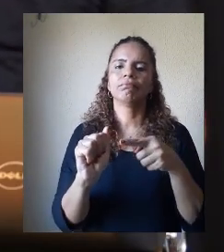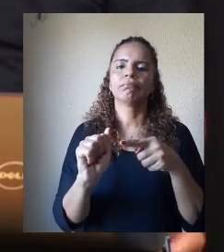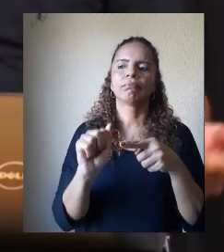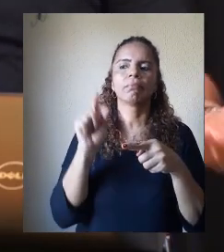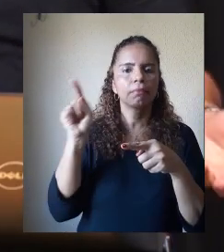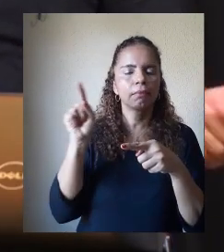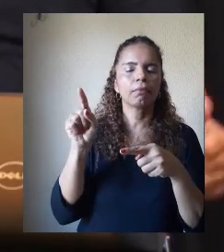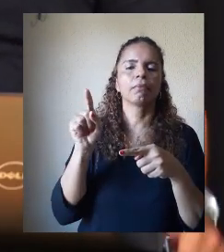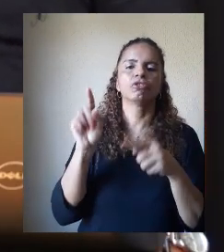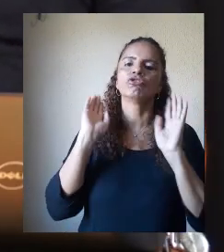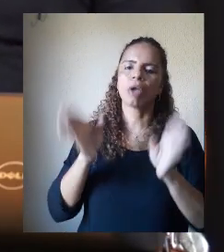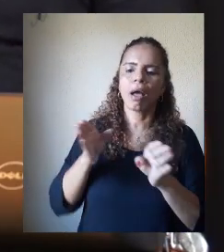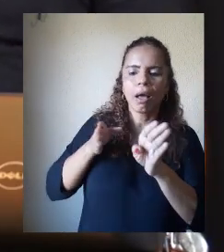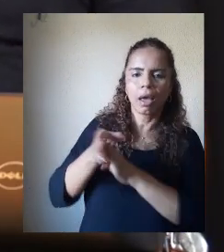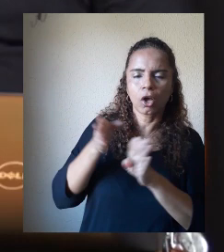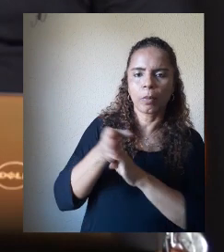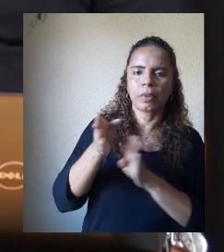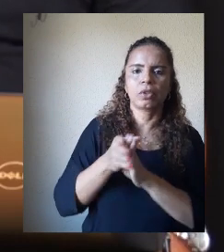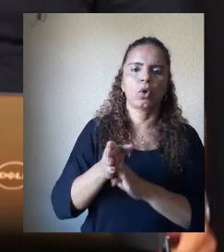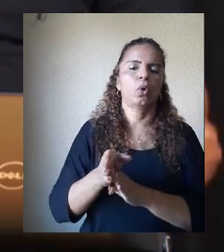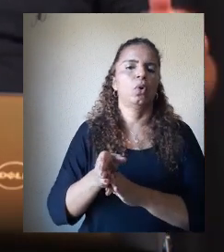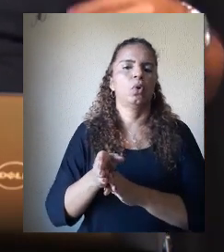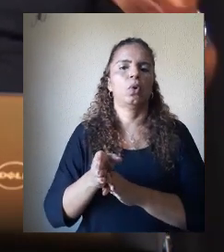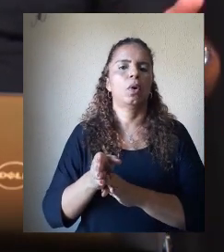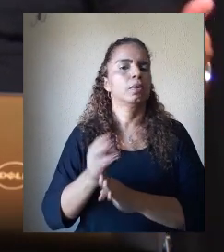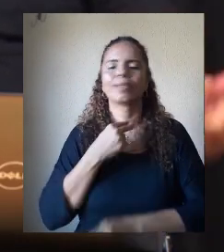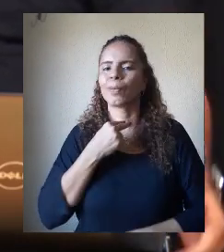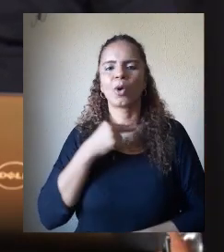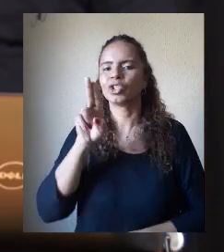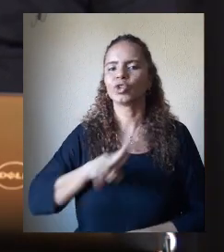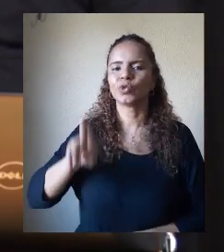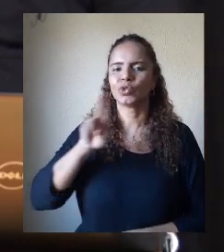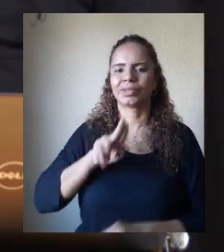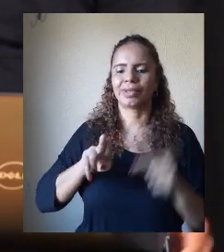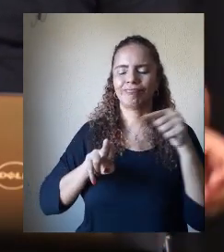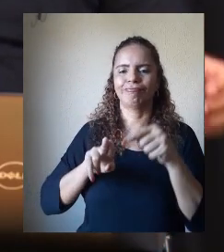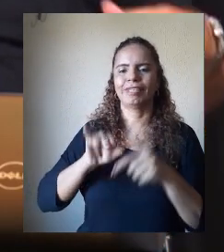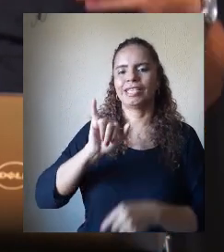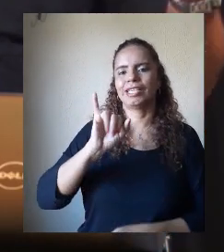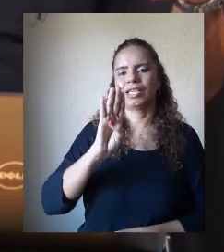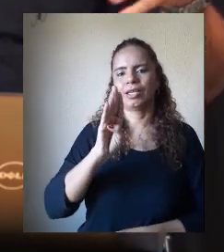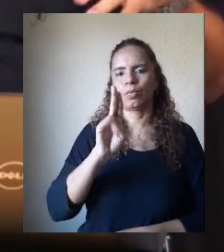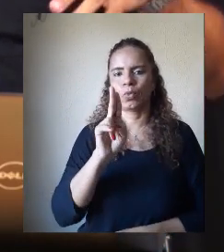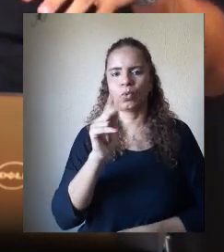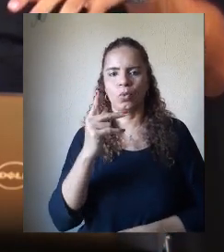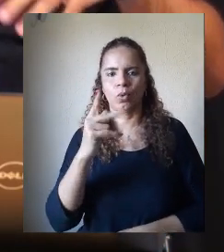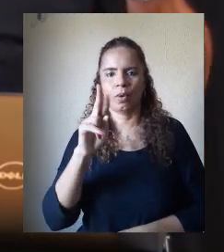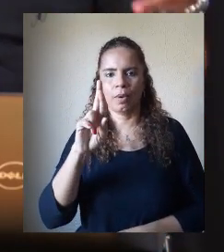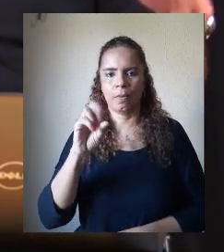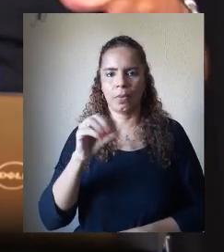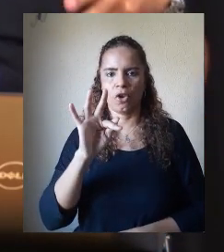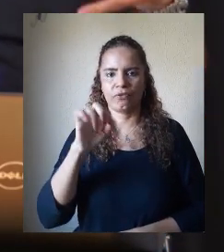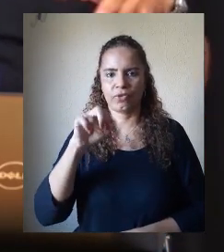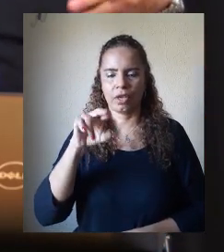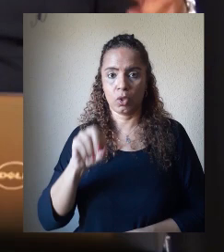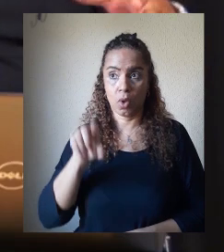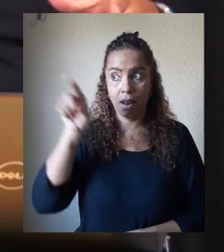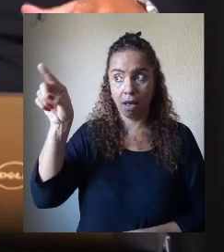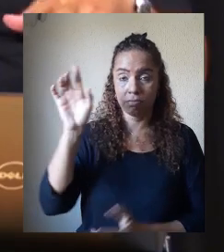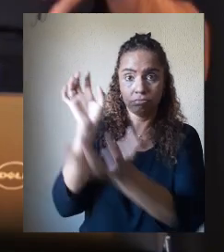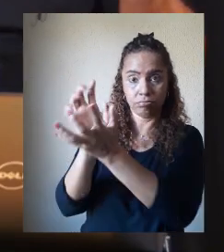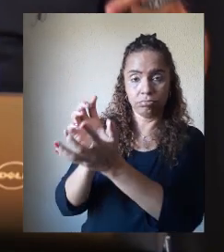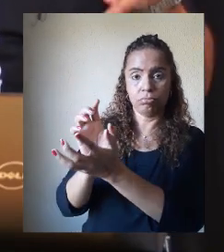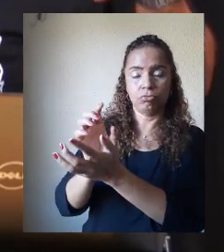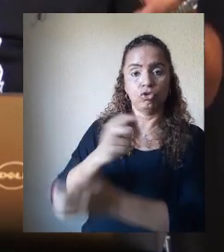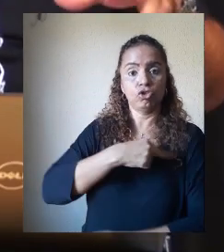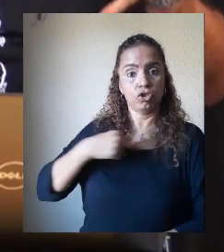uso. Né? E também, recentemente, há um estudo de epidemiologia chinês que mostra